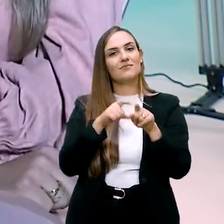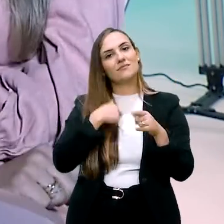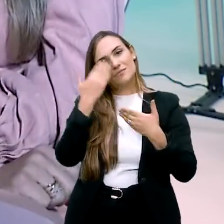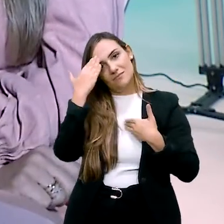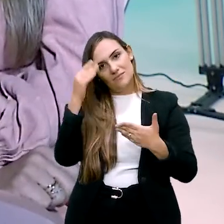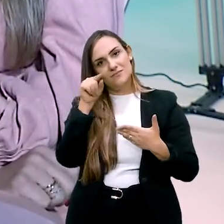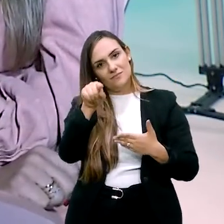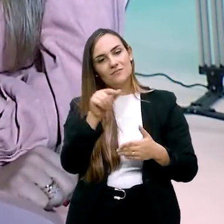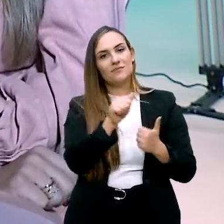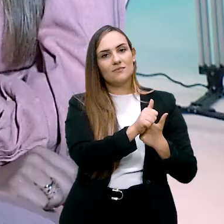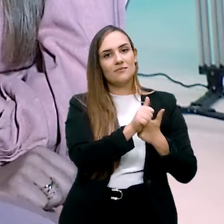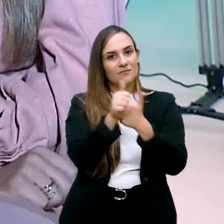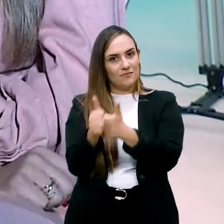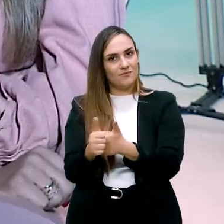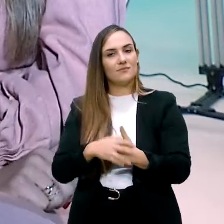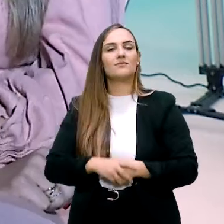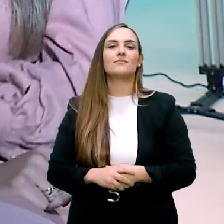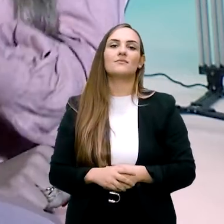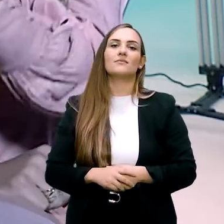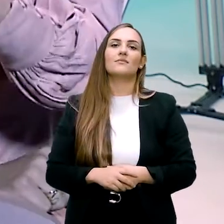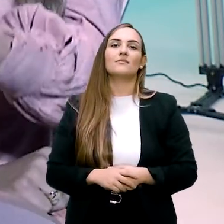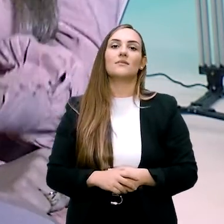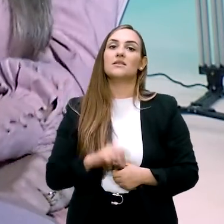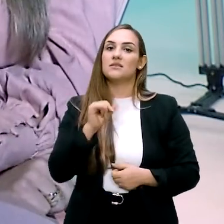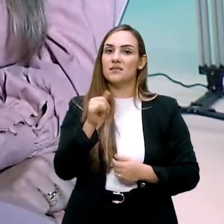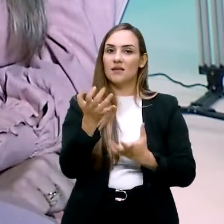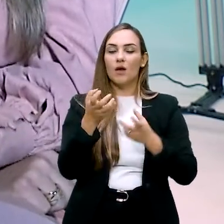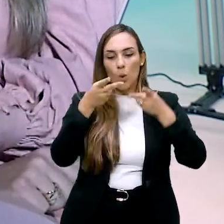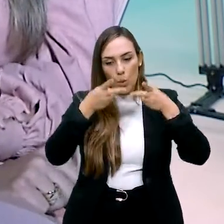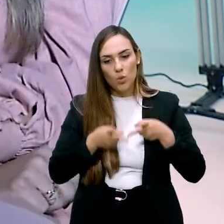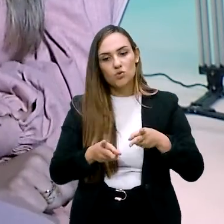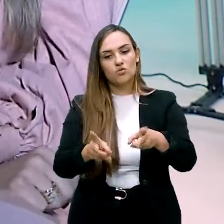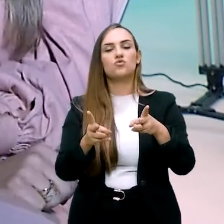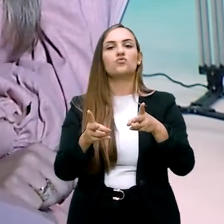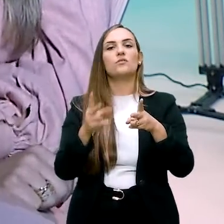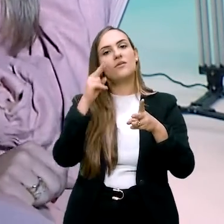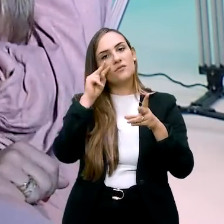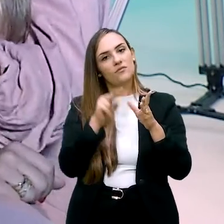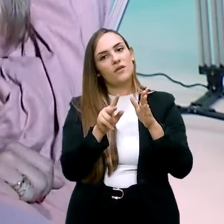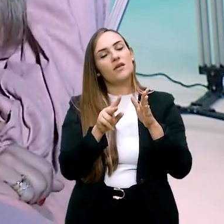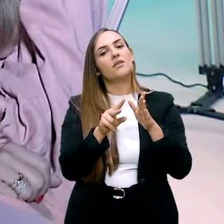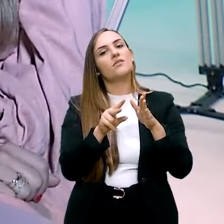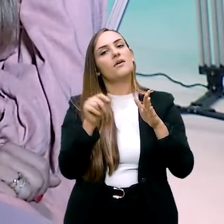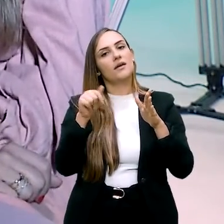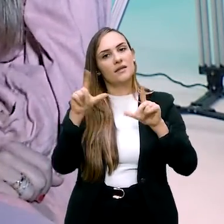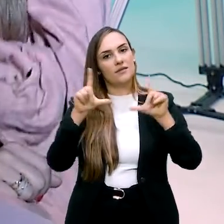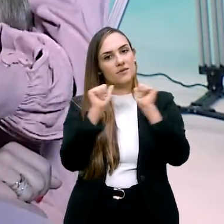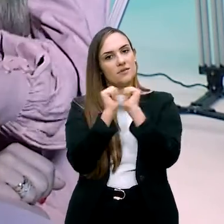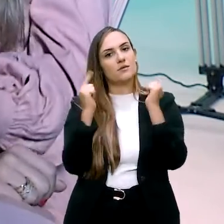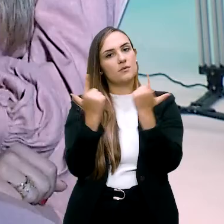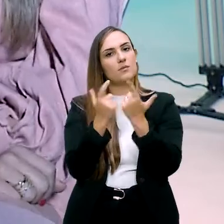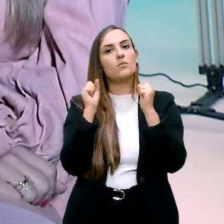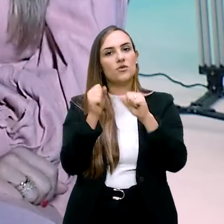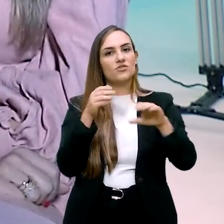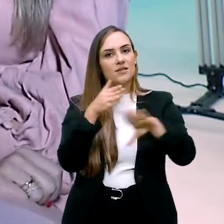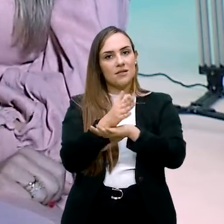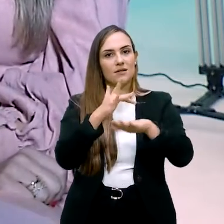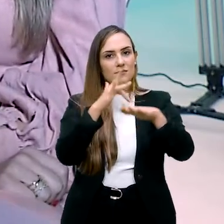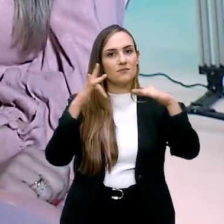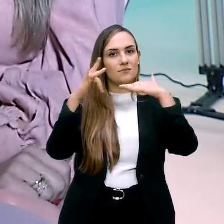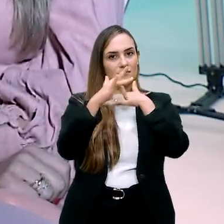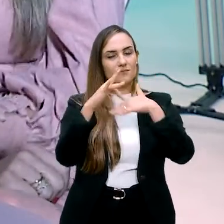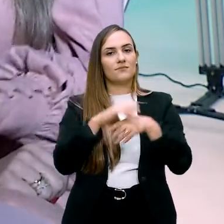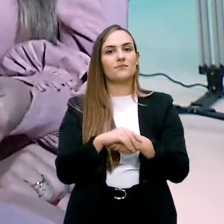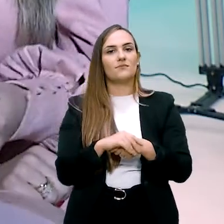E agradeço você que está nos acompanhando, e para continuar acompanhando toda a programação da TV Assembleia, basta acessar as nossas